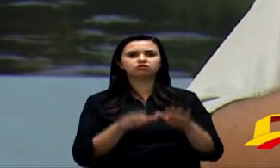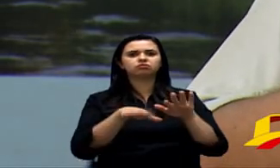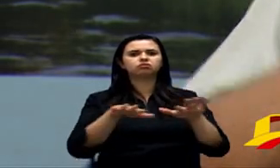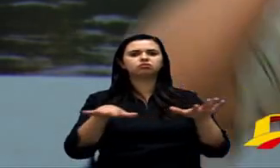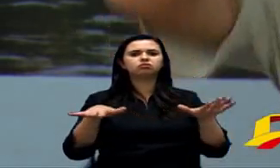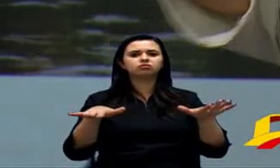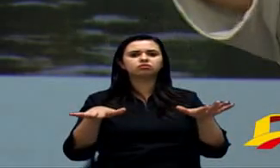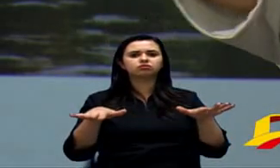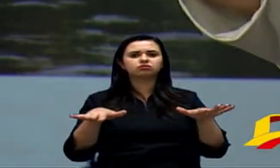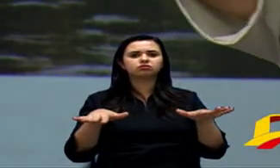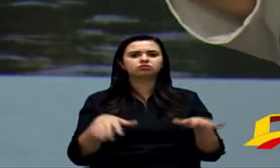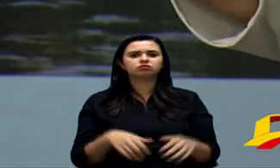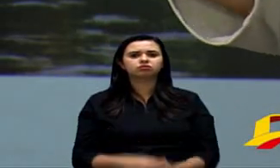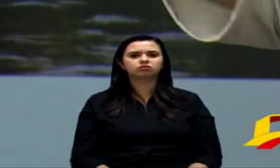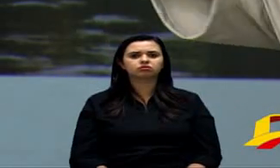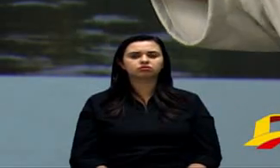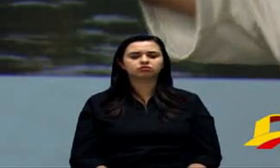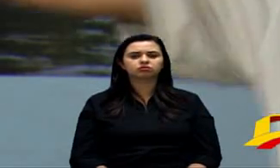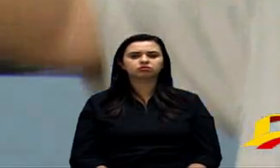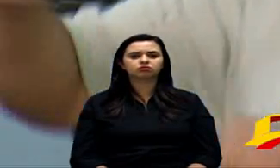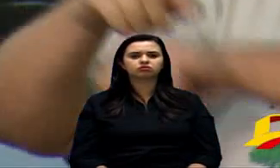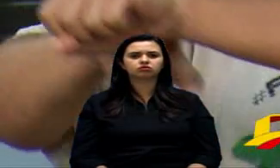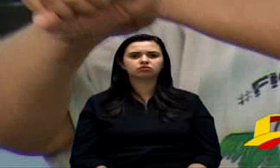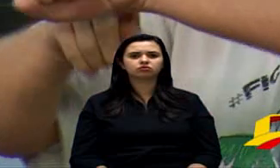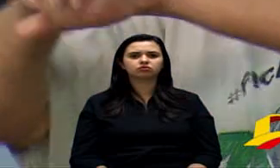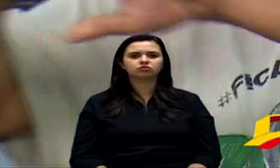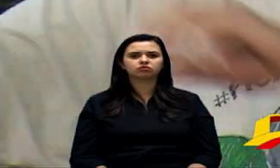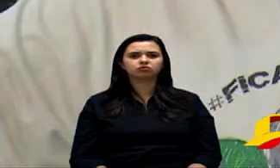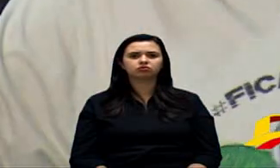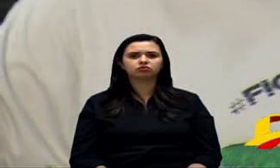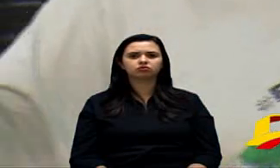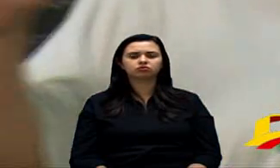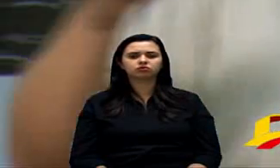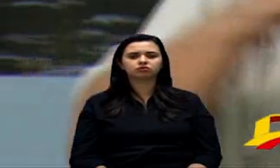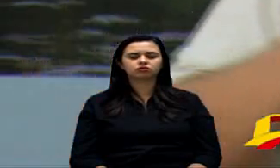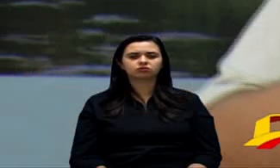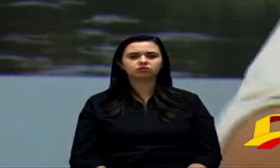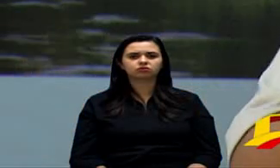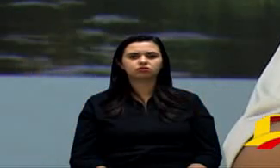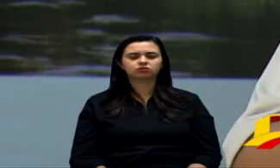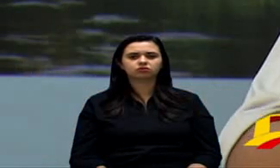Pessoal, Luiz Fernando, para finalizar.